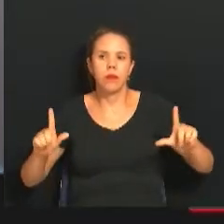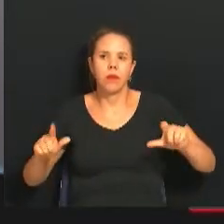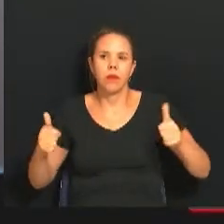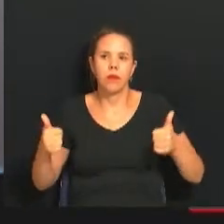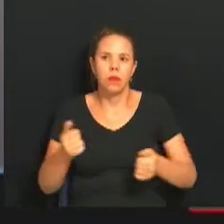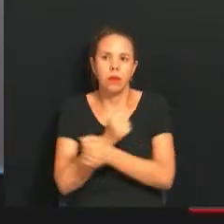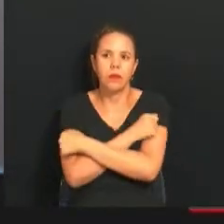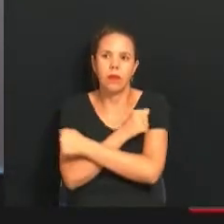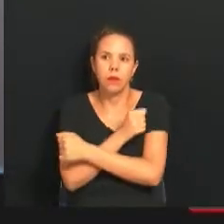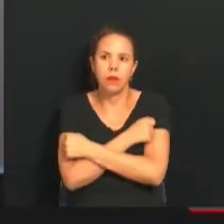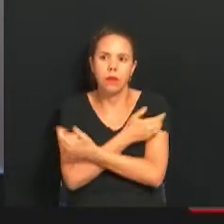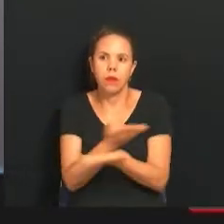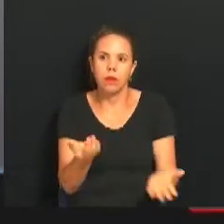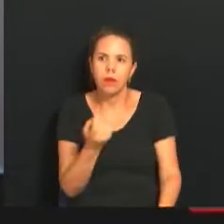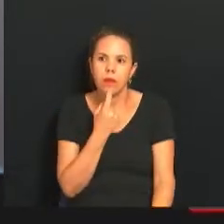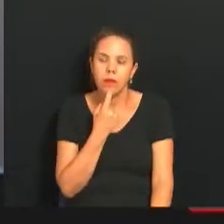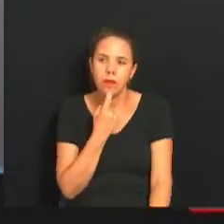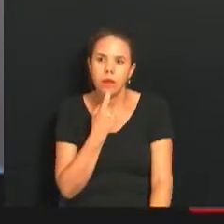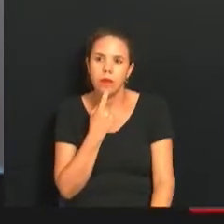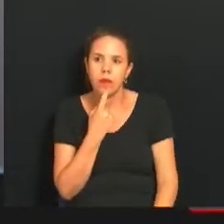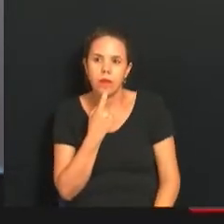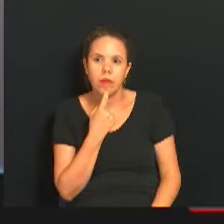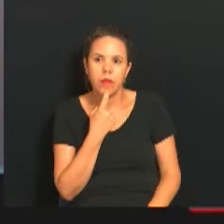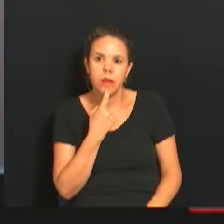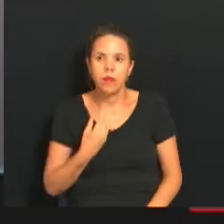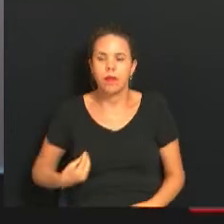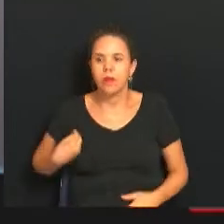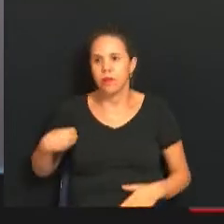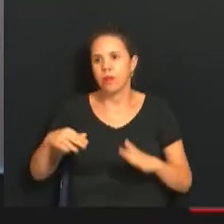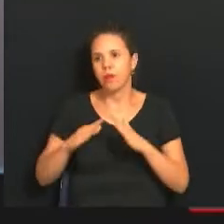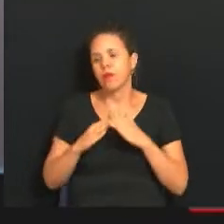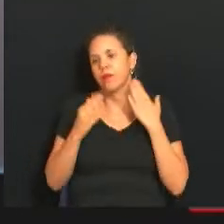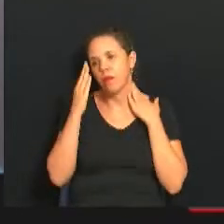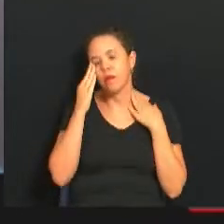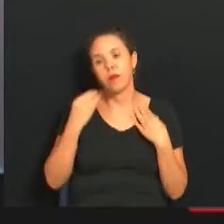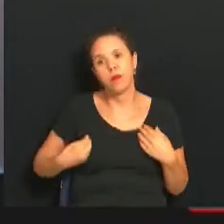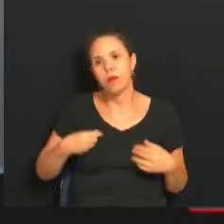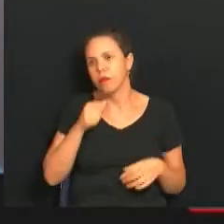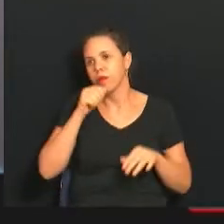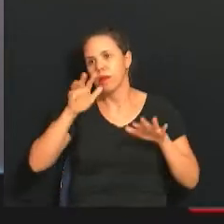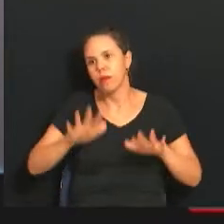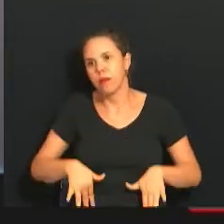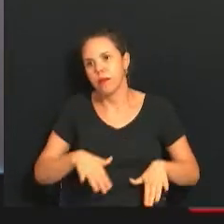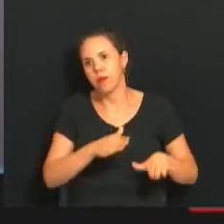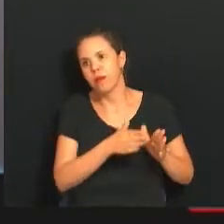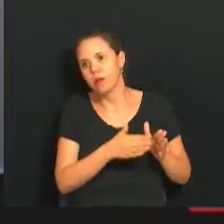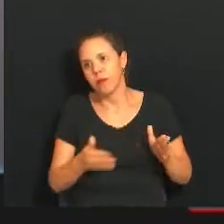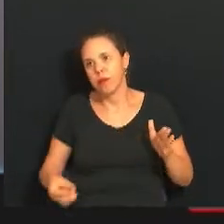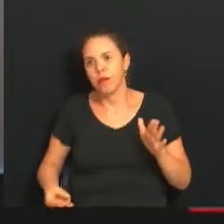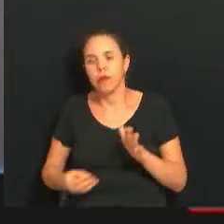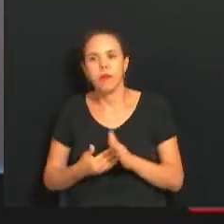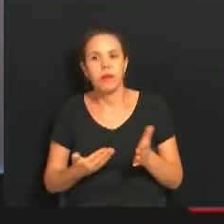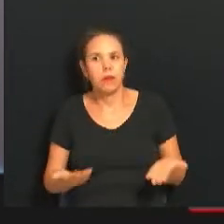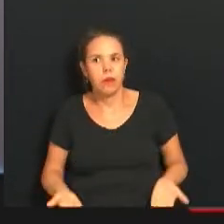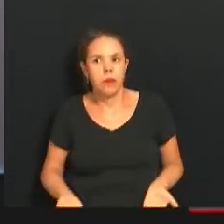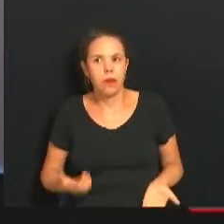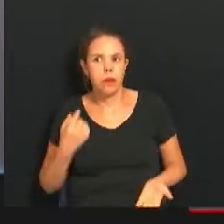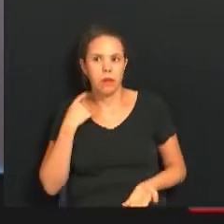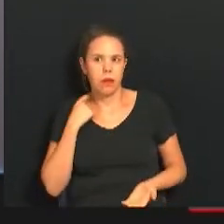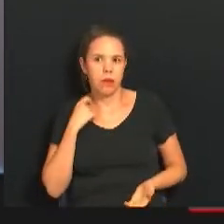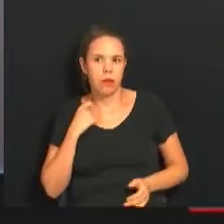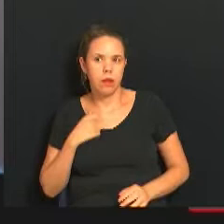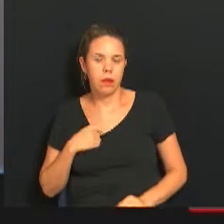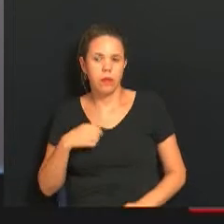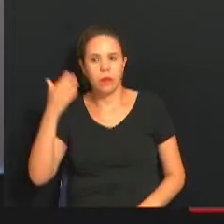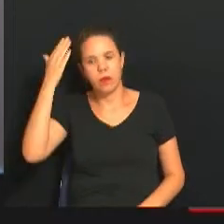a todos aí de Campinas, cidade onde eu estou morando, mas não estou temporariamente. Nesse momento eu estou aqui em Curitiba,